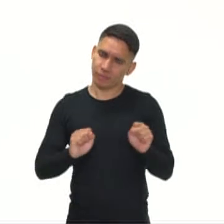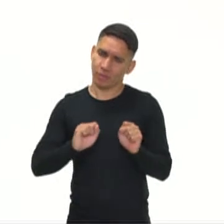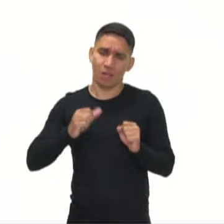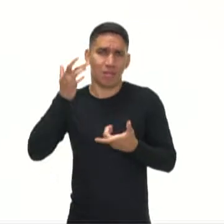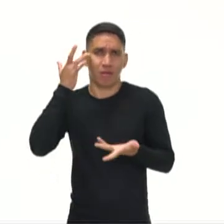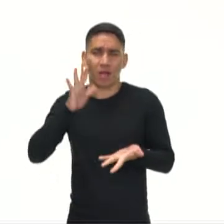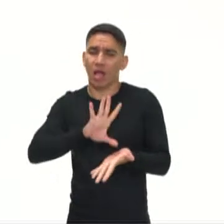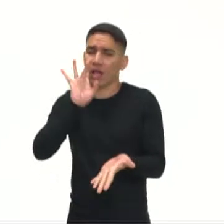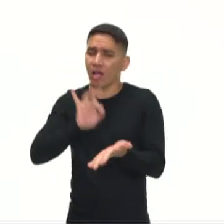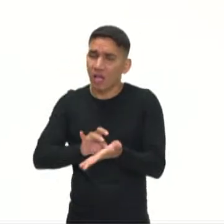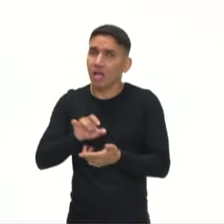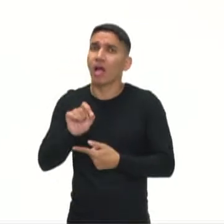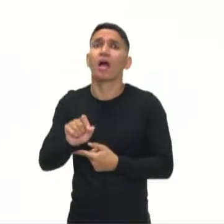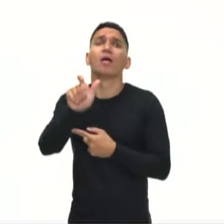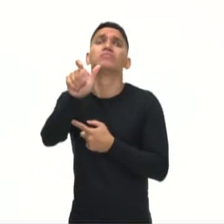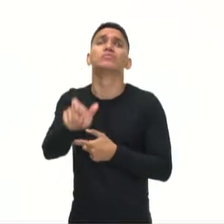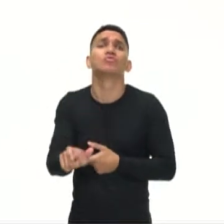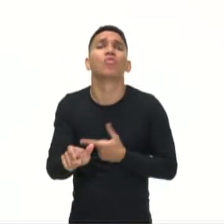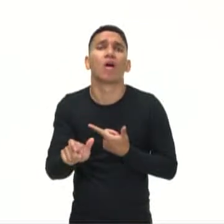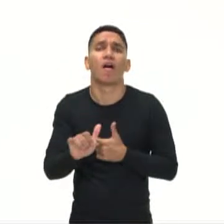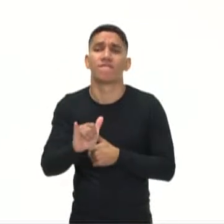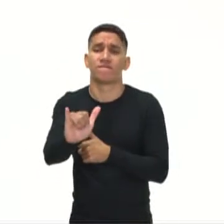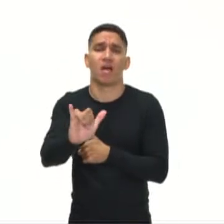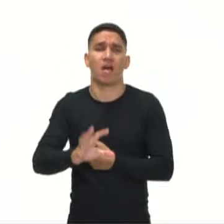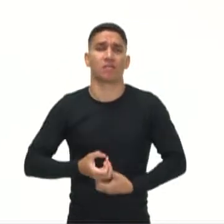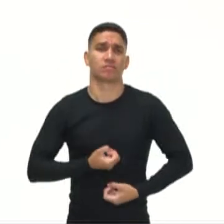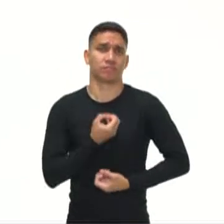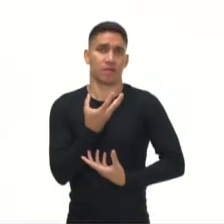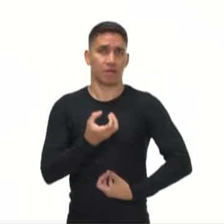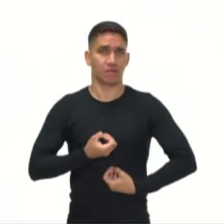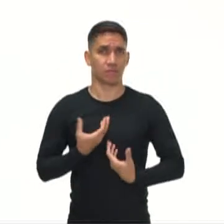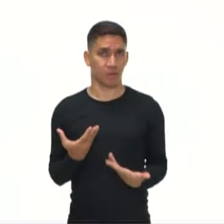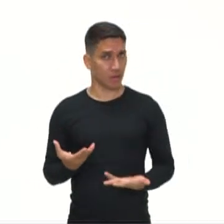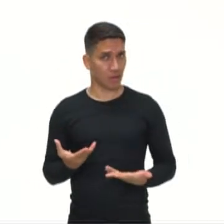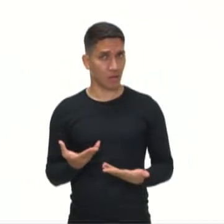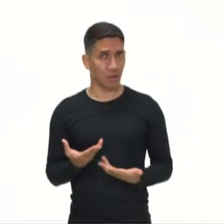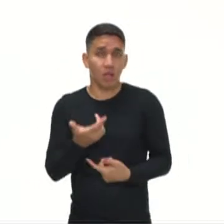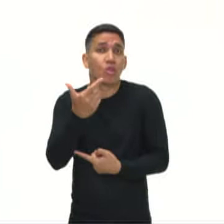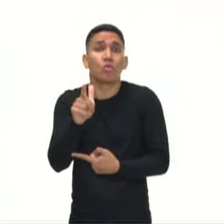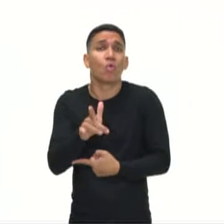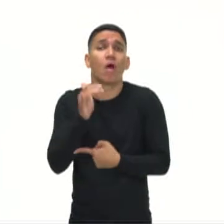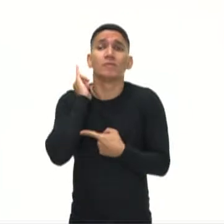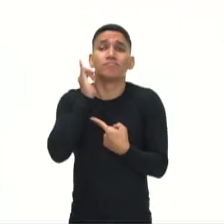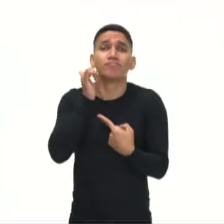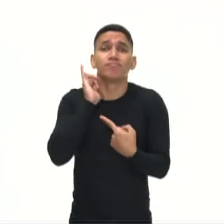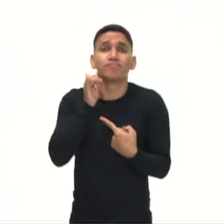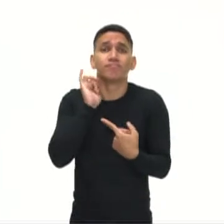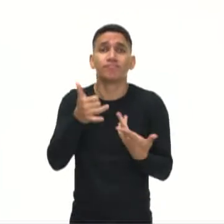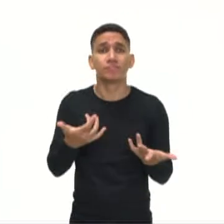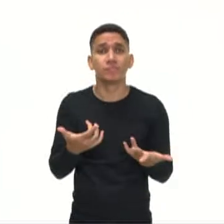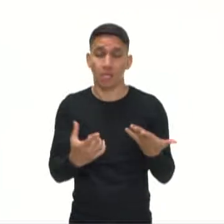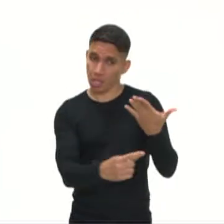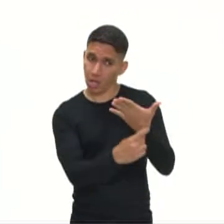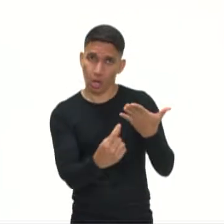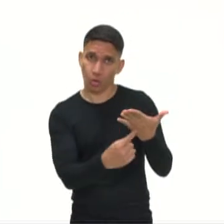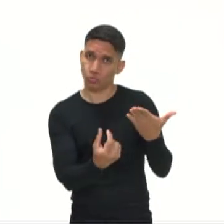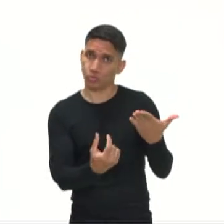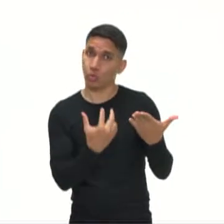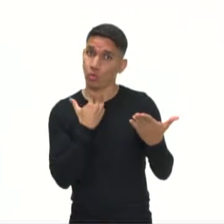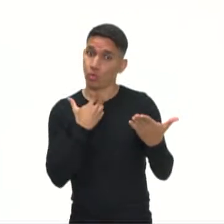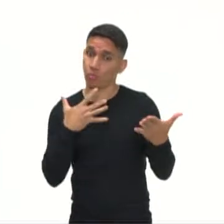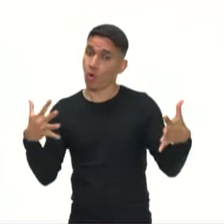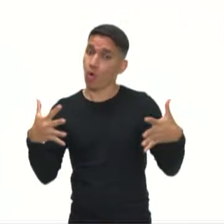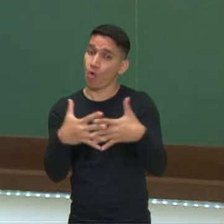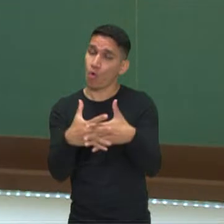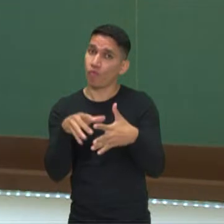com exatidão quem fala no poema. No poema não há um narrador e o autor não pode ser confundido com